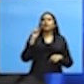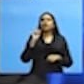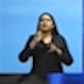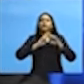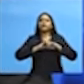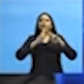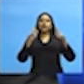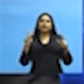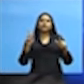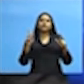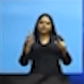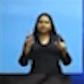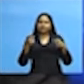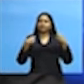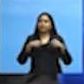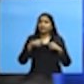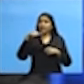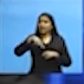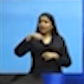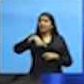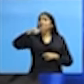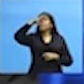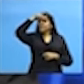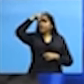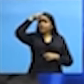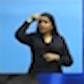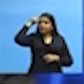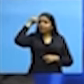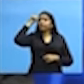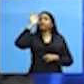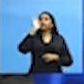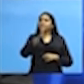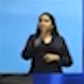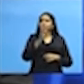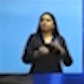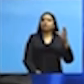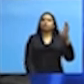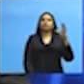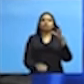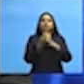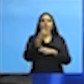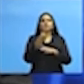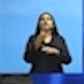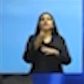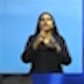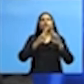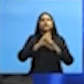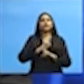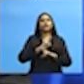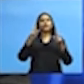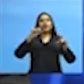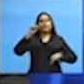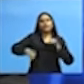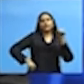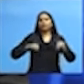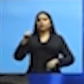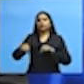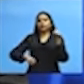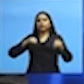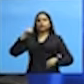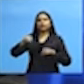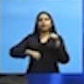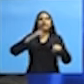transporte não motorizados. Manaus já passou do tempo de ter uma grande rota de ciclovias, ciclofaixas